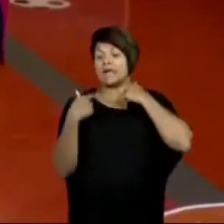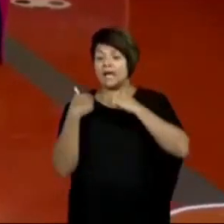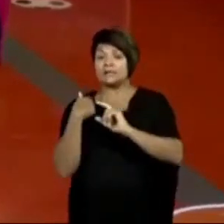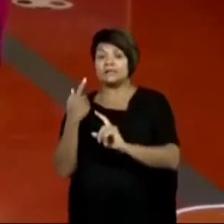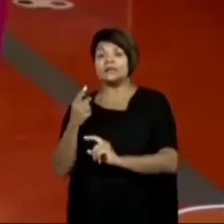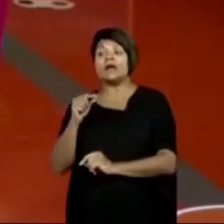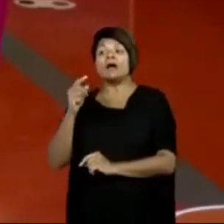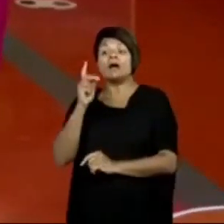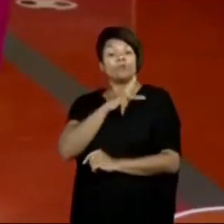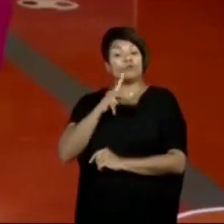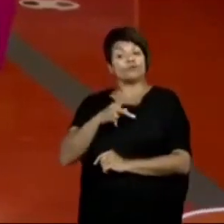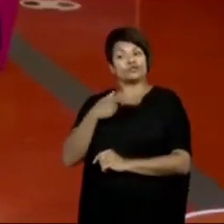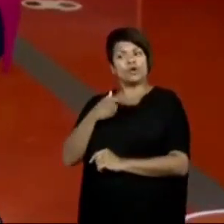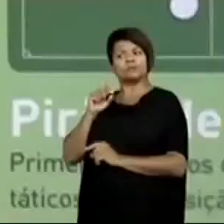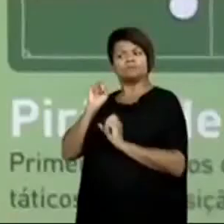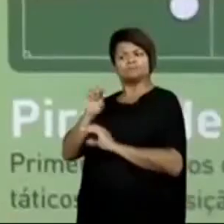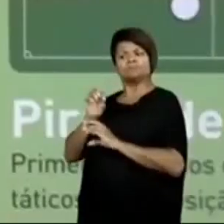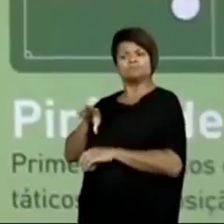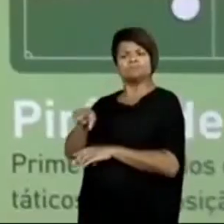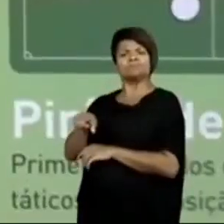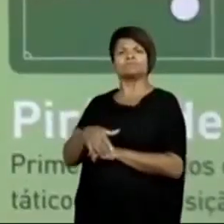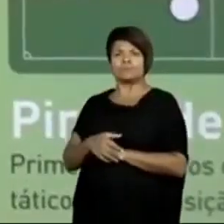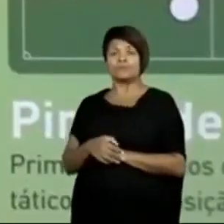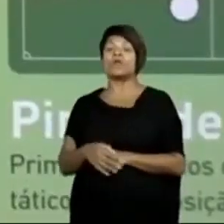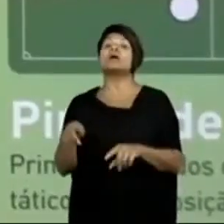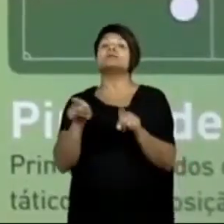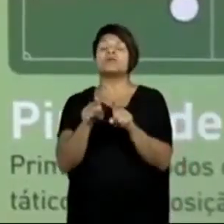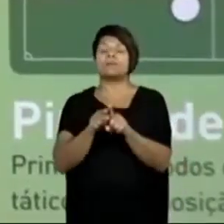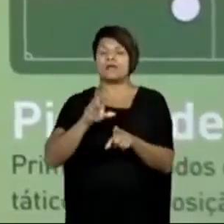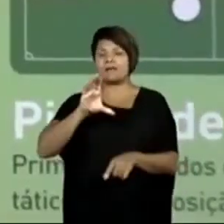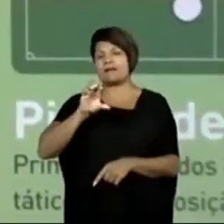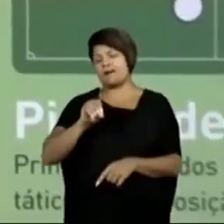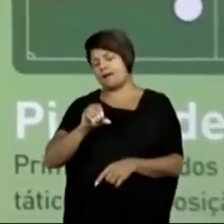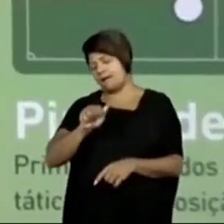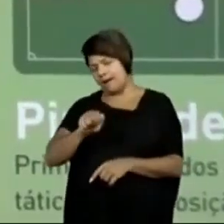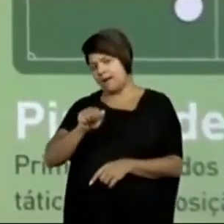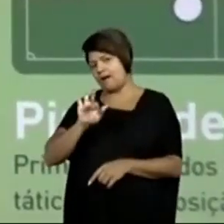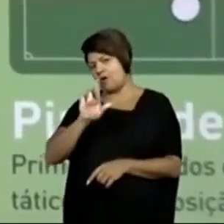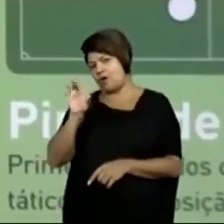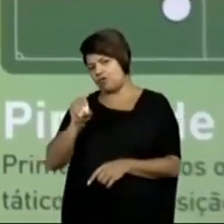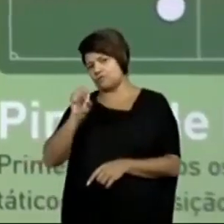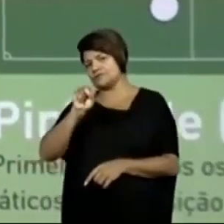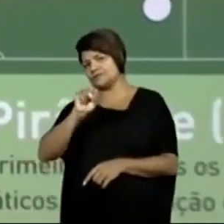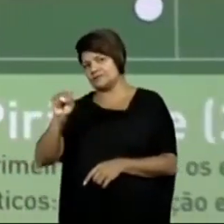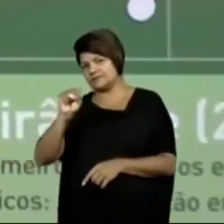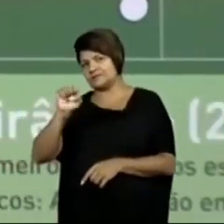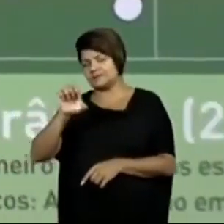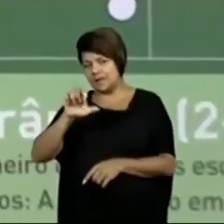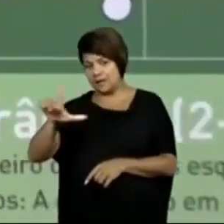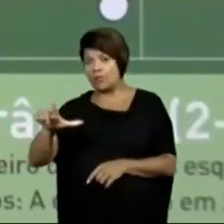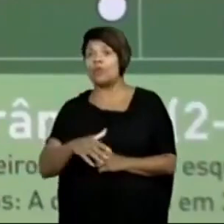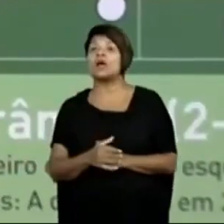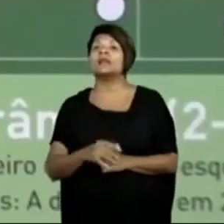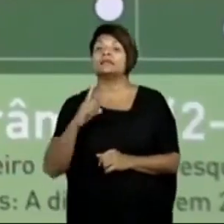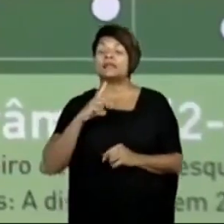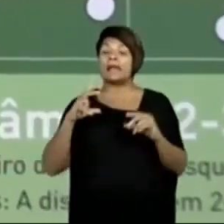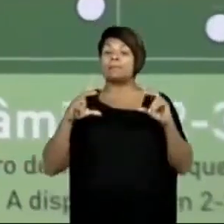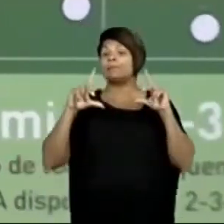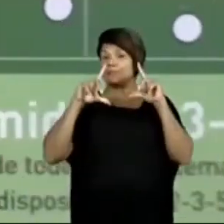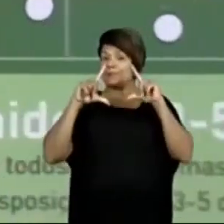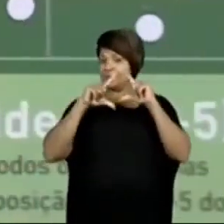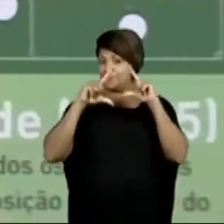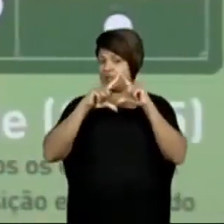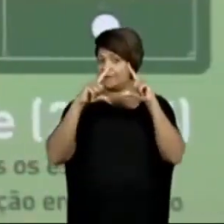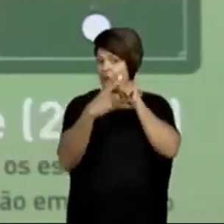do técnico. Isso, temos também o esquema carrossel, pirâmide, que é o 2, 3, 5, que se vocês notarem,